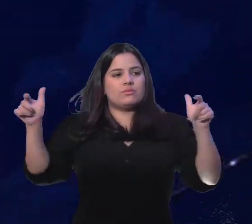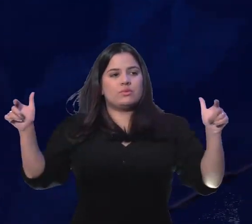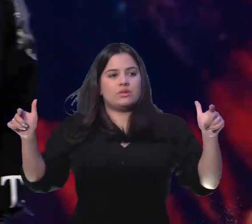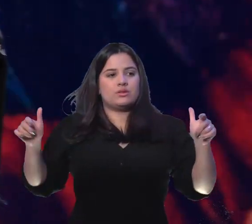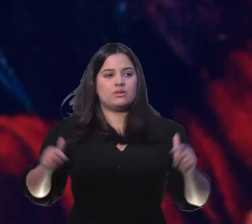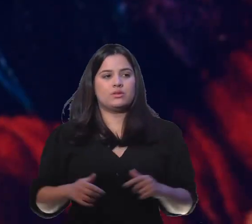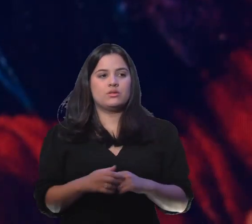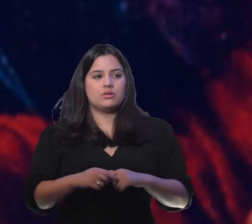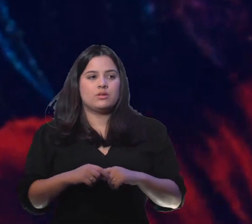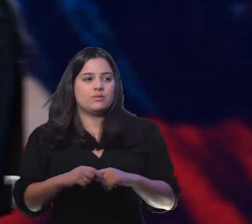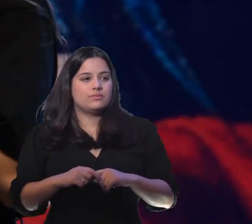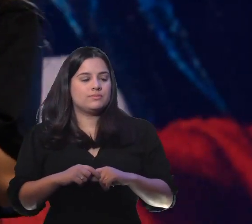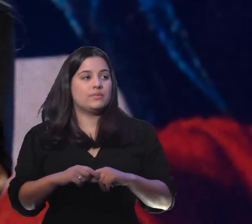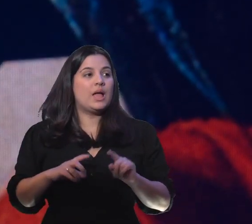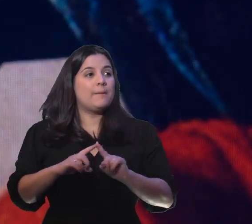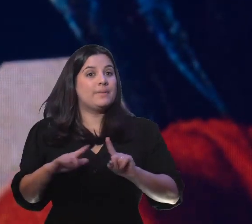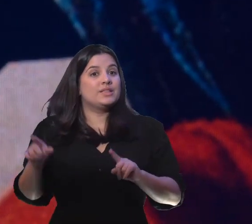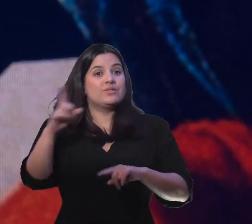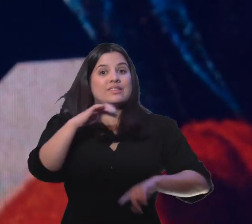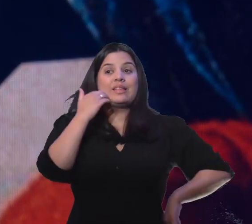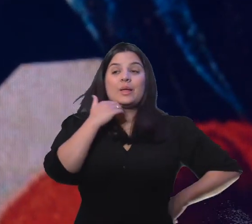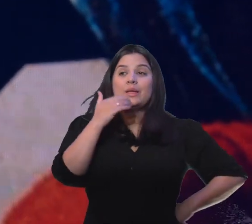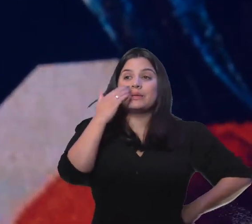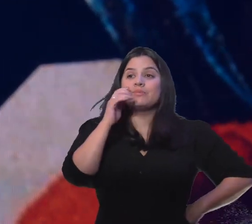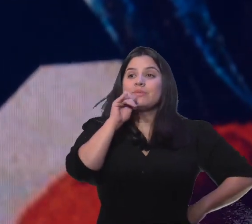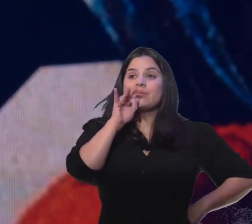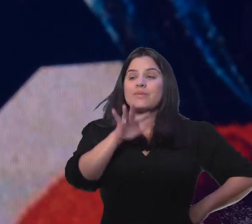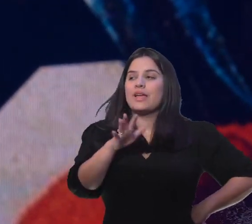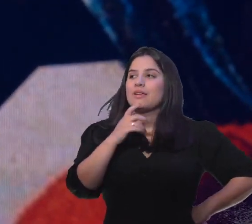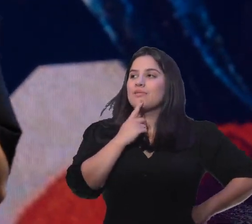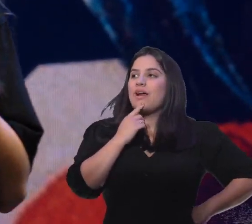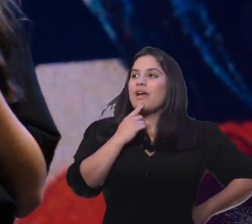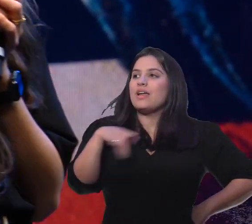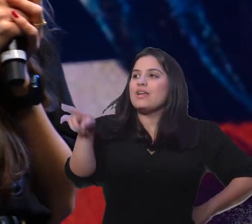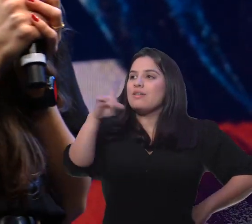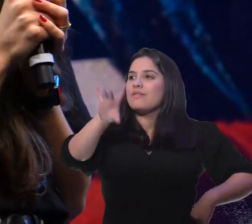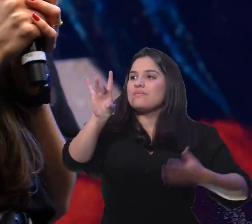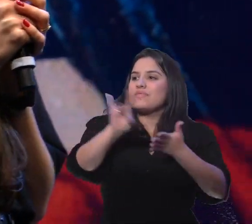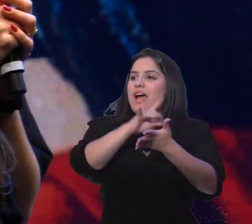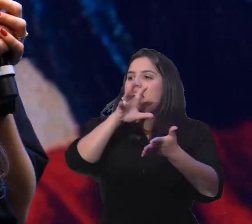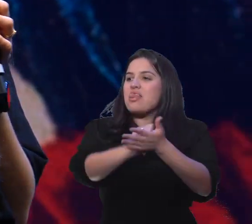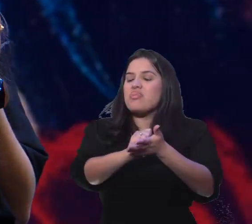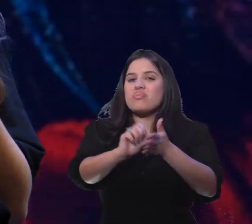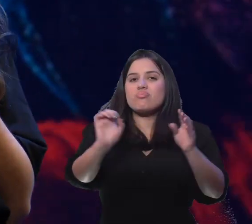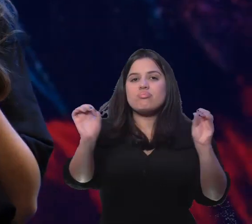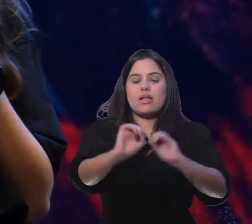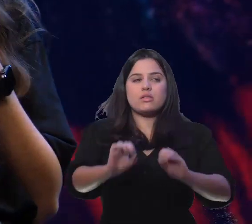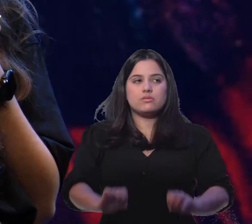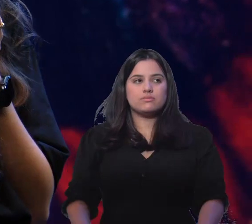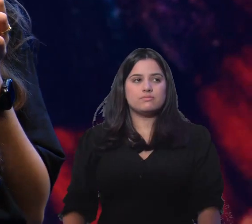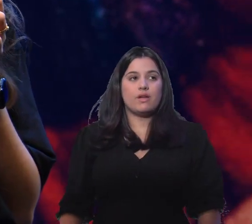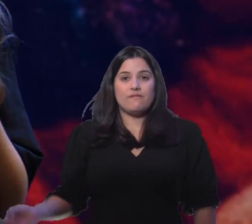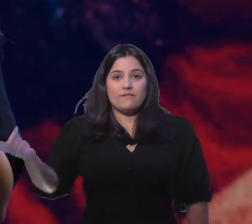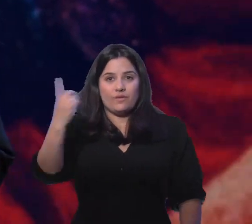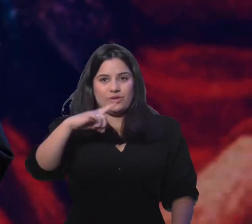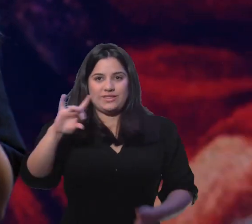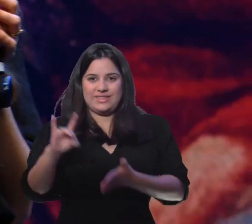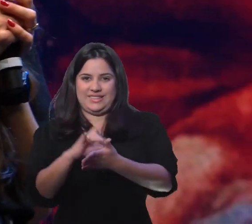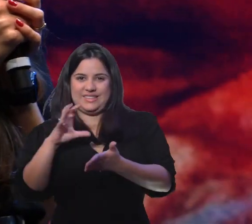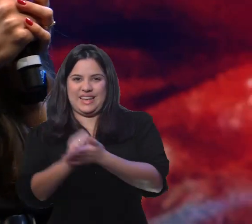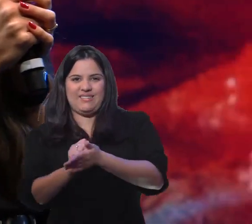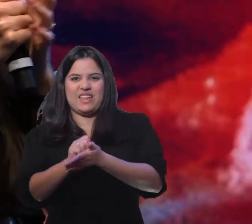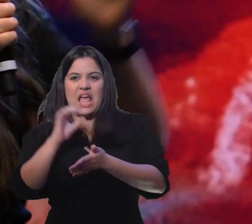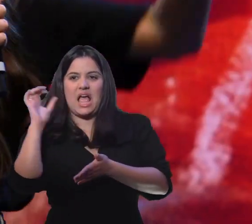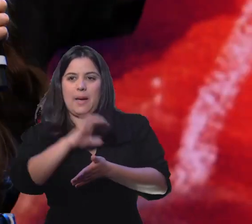Só que vocês, adolescentes, são uma bênção. E vocês não se inscrevem para as coisas antecipadamente. Vocês se inscrevem na última